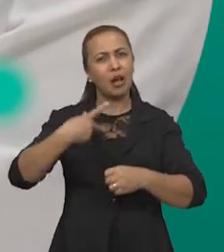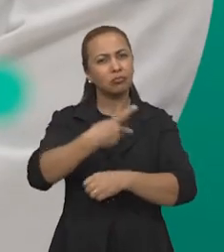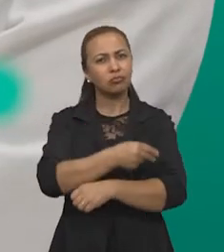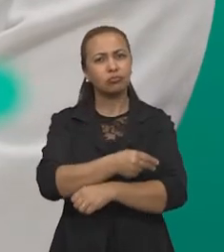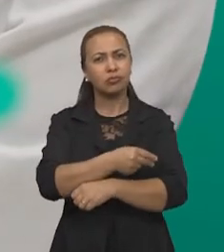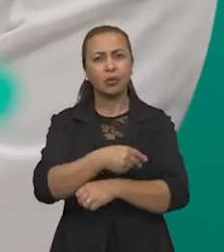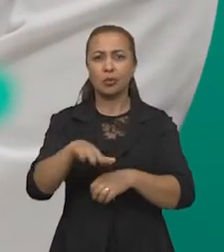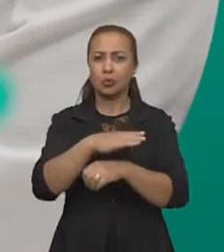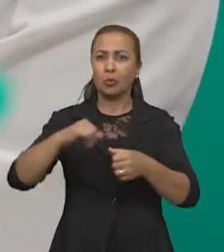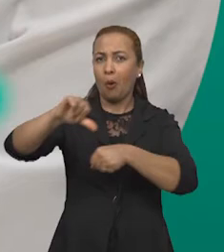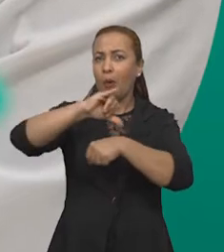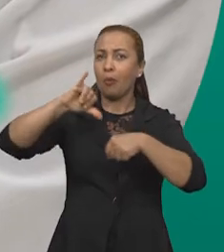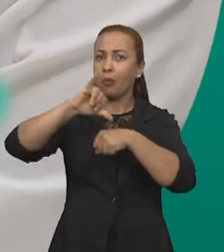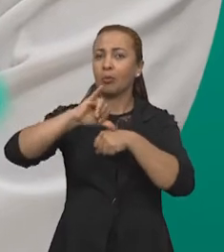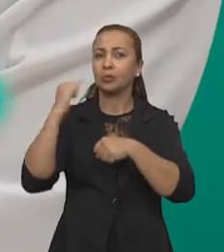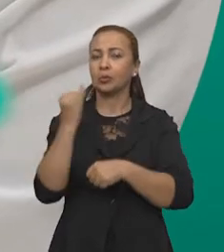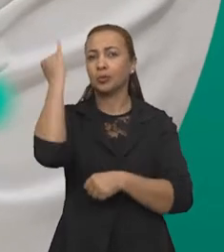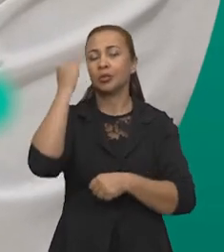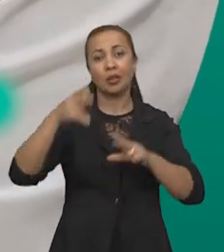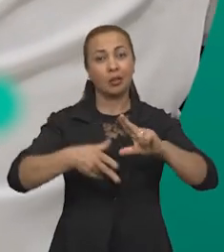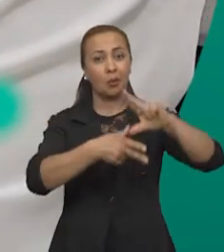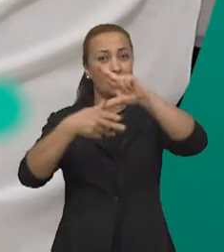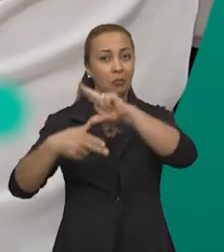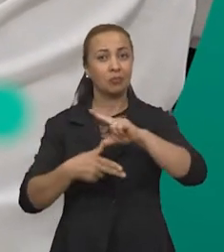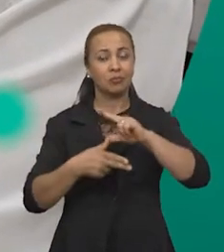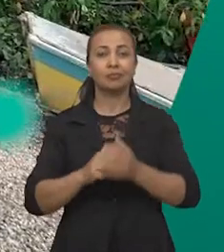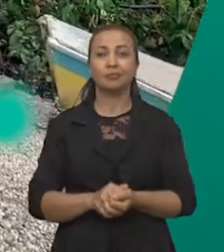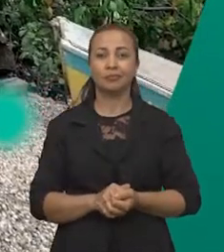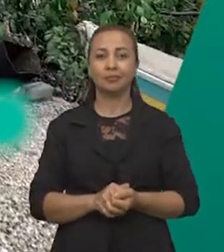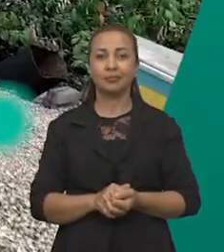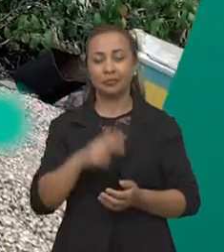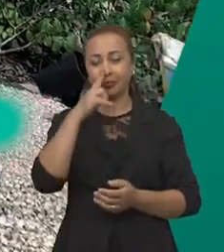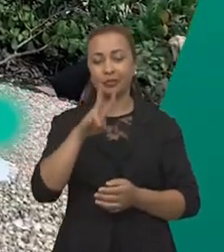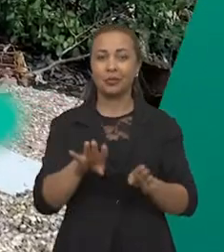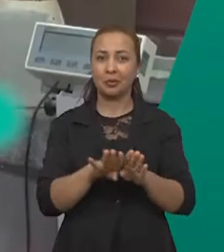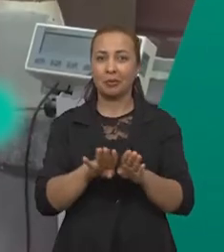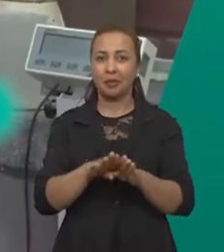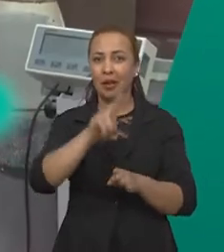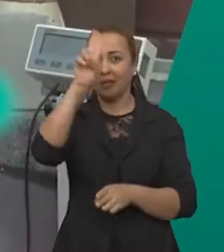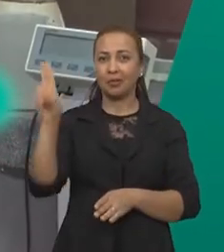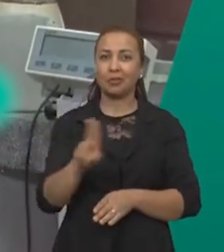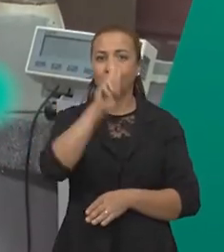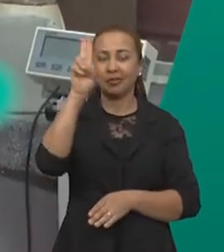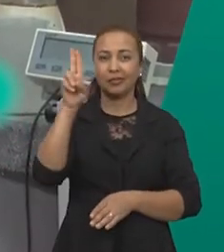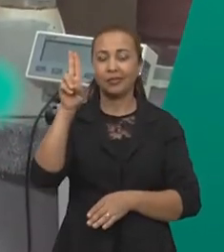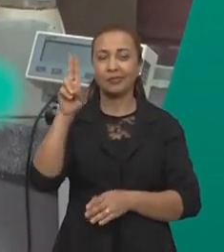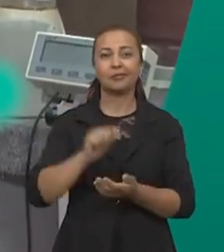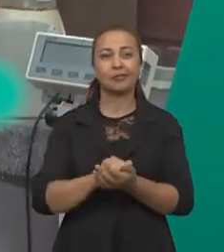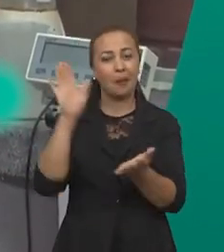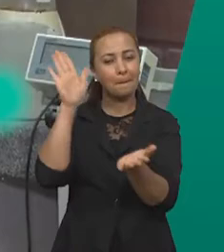de óleos essenciais na Universidade Estadual do Sudoeste da Bahia. E veja também, na Universidade de